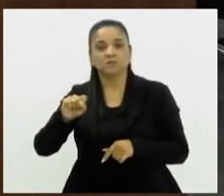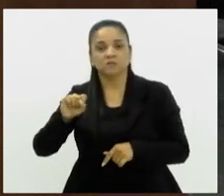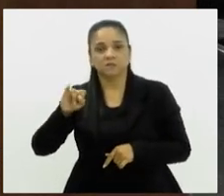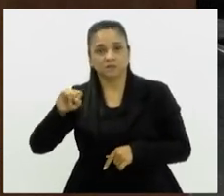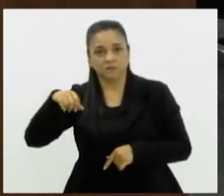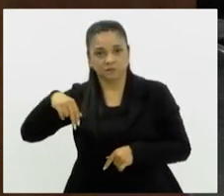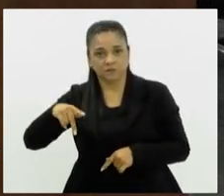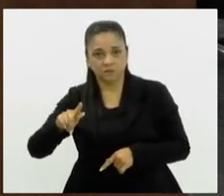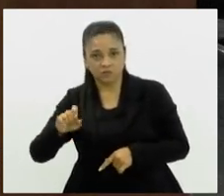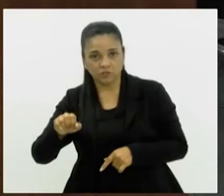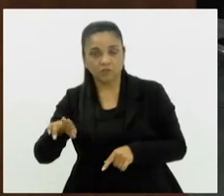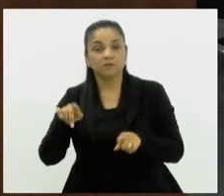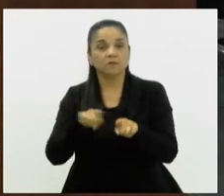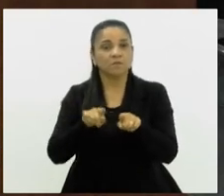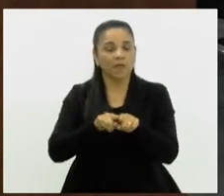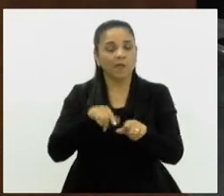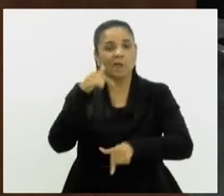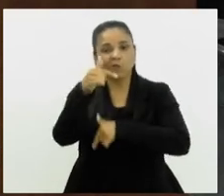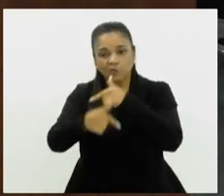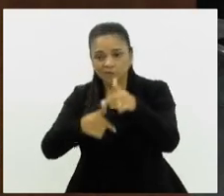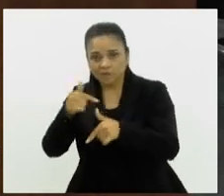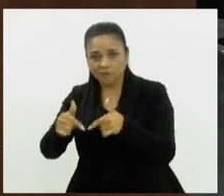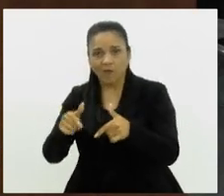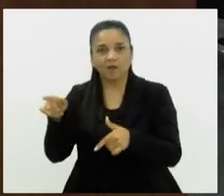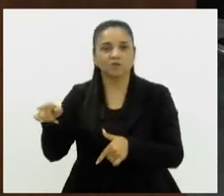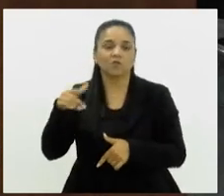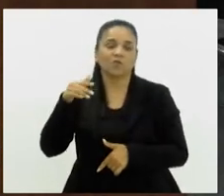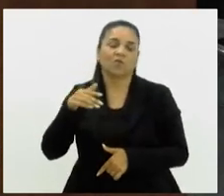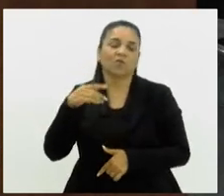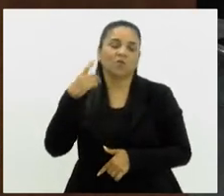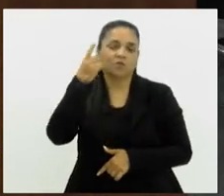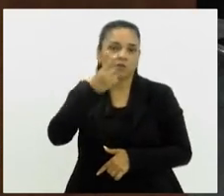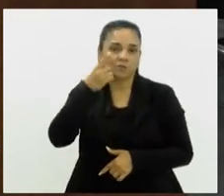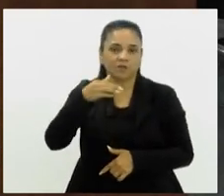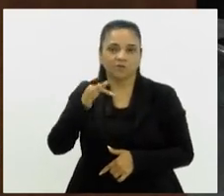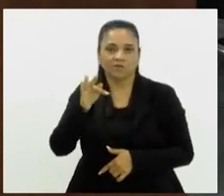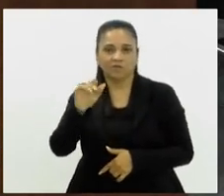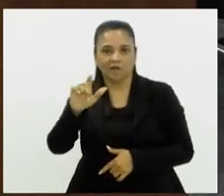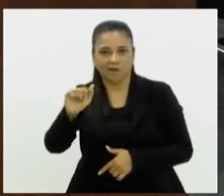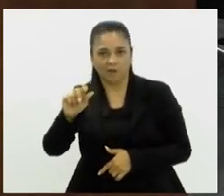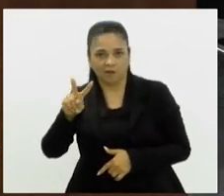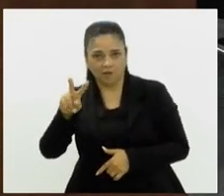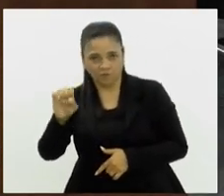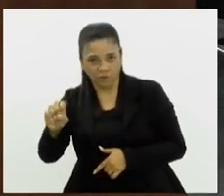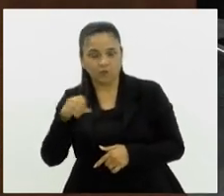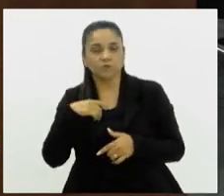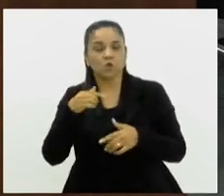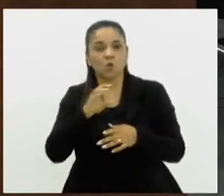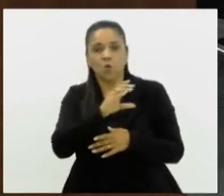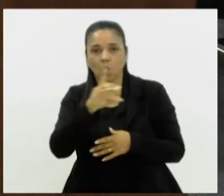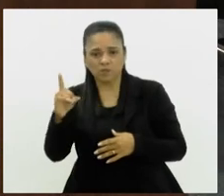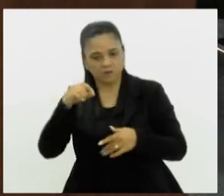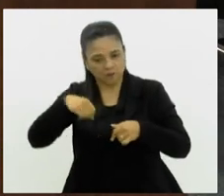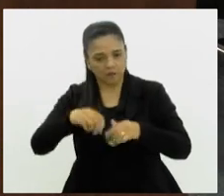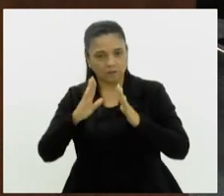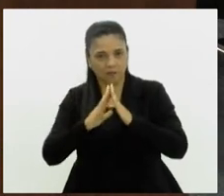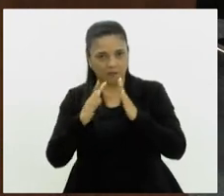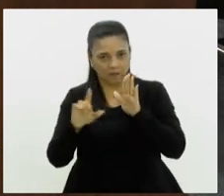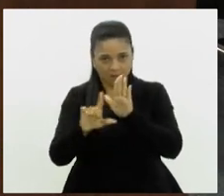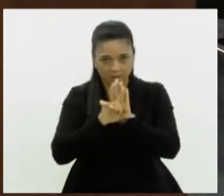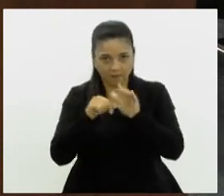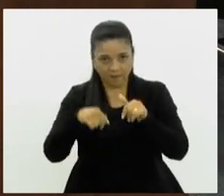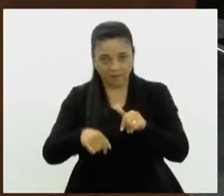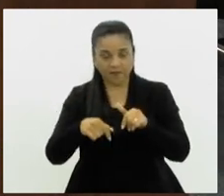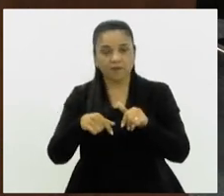feito pela frente que o Flávio Serafini coordena na casa como uma proposta irrecusável